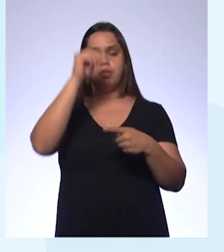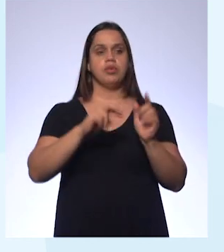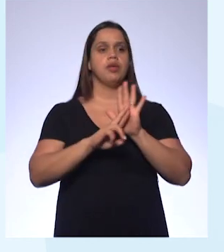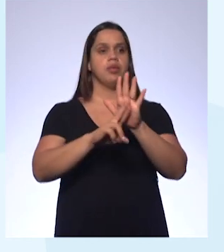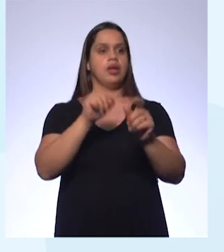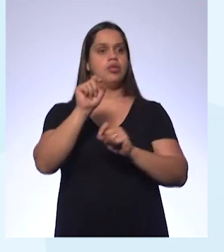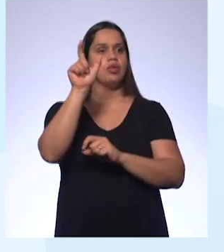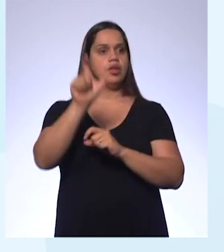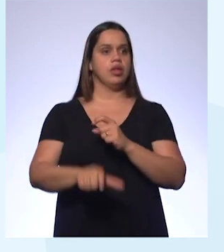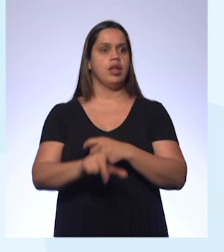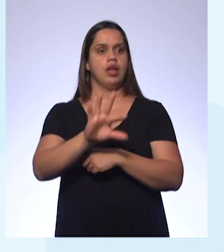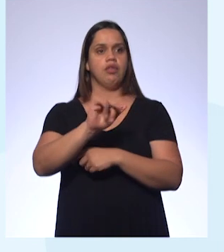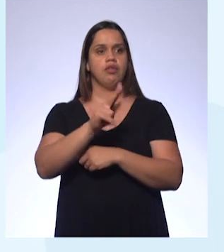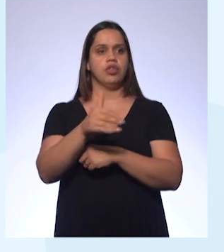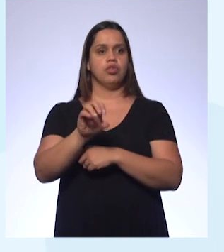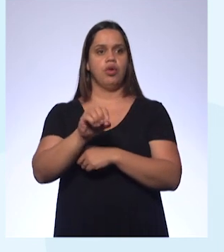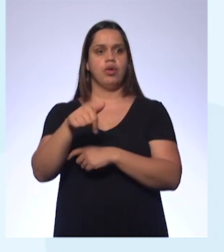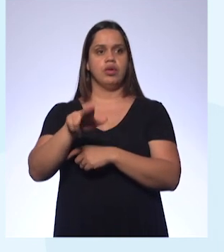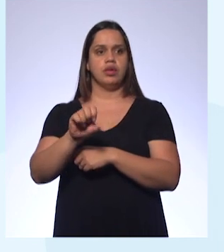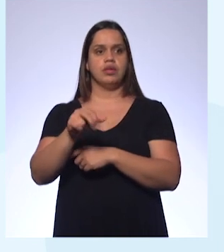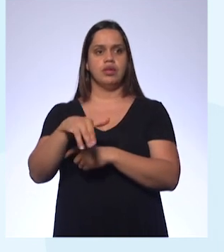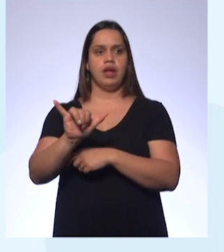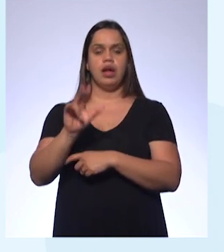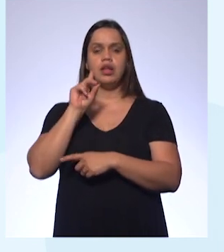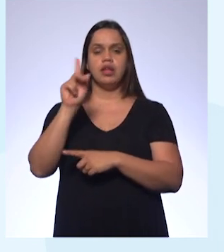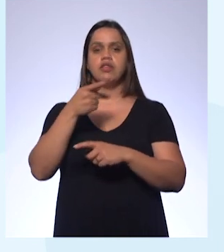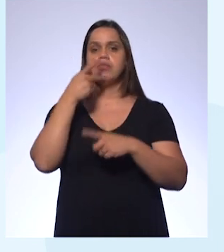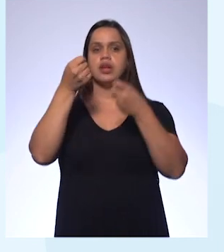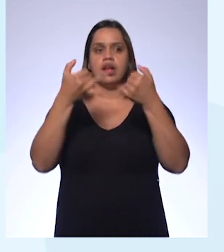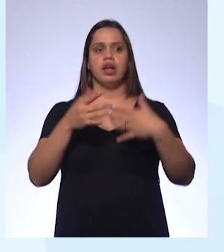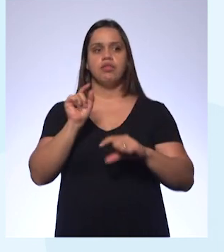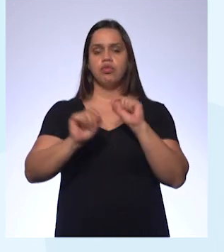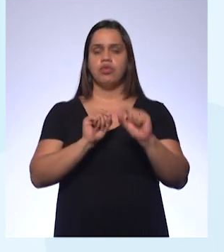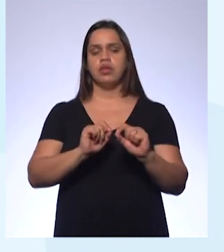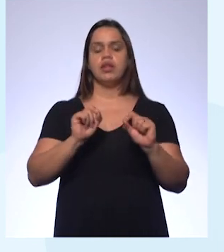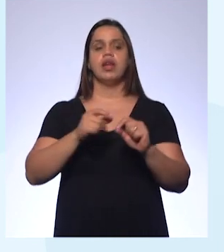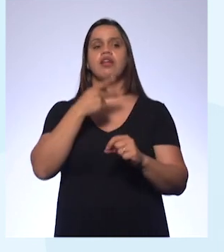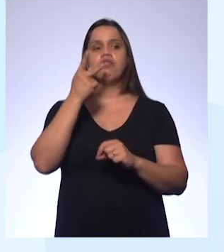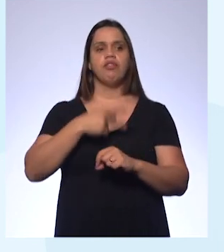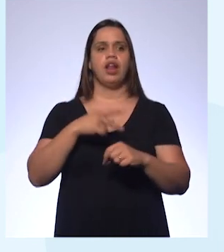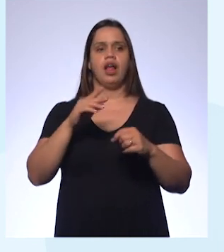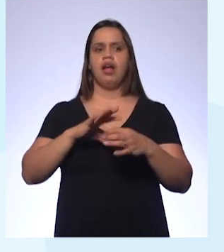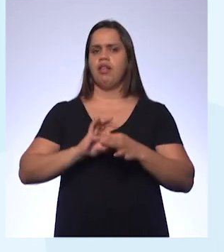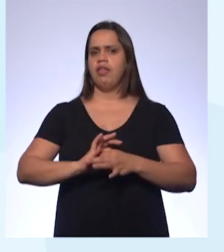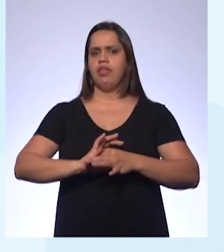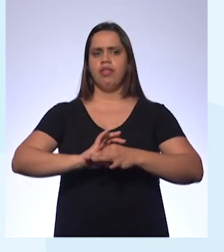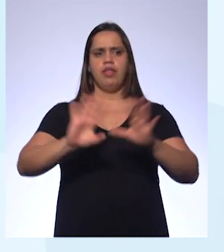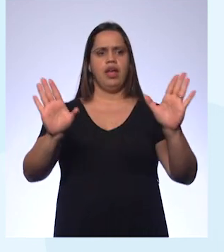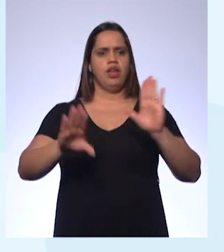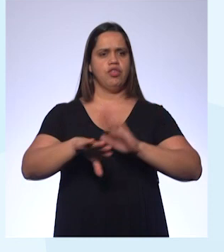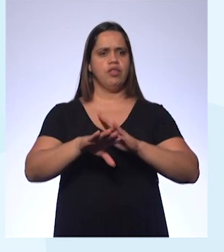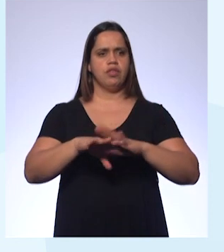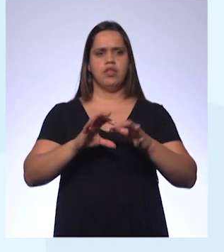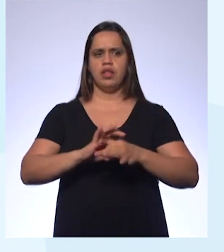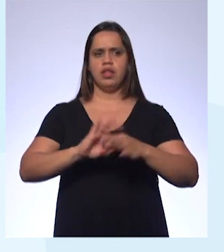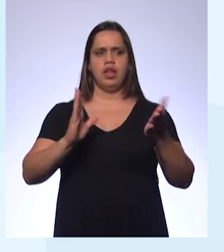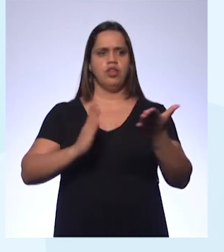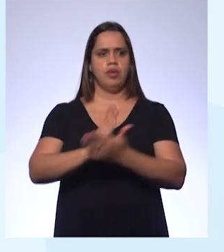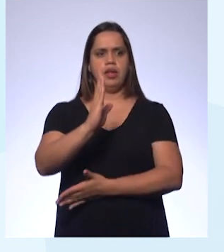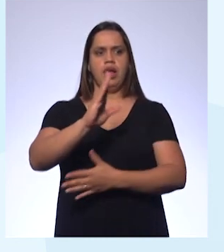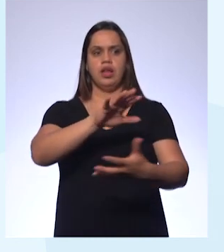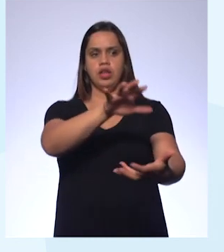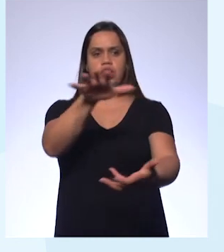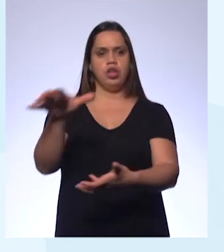François Quesnay, né, que ele dizia, né, deixar e fazer, deixar e passar, que o